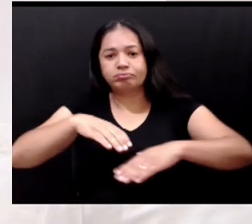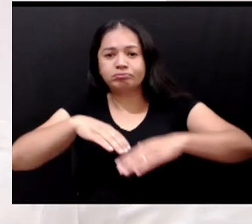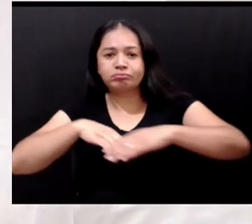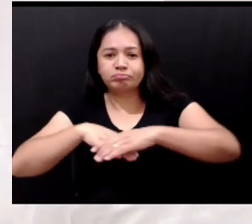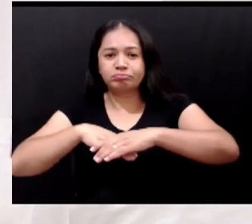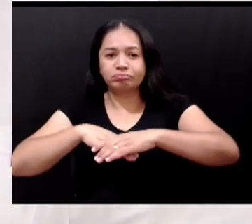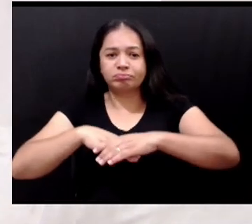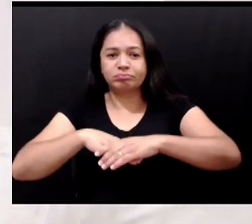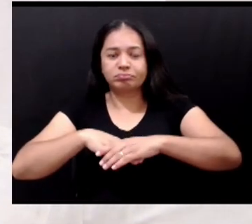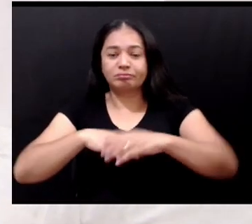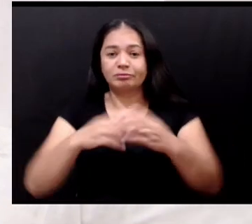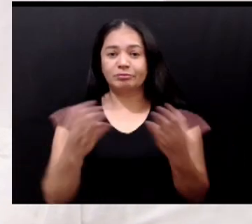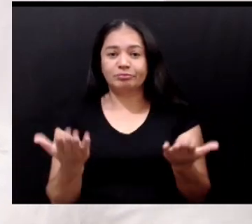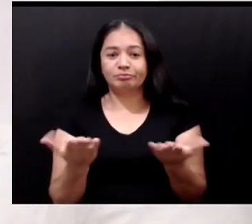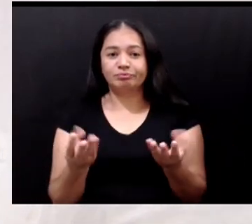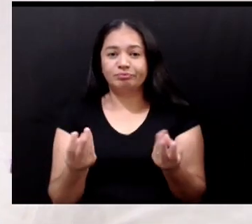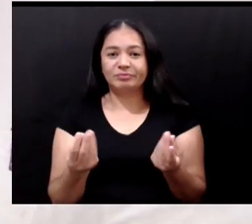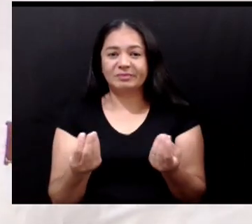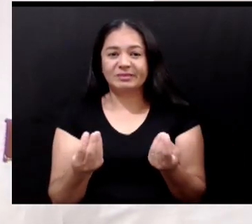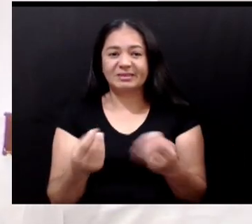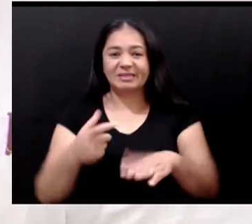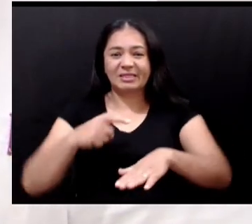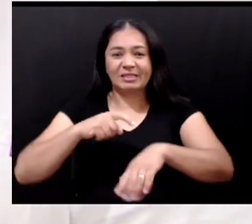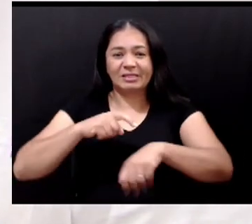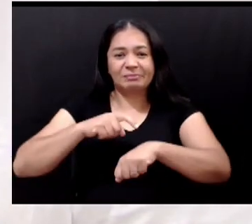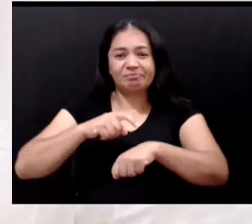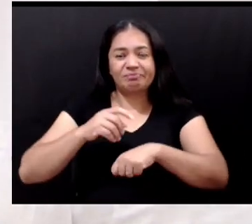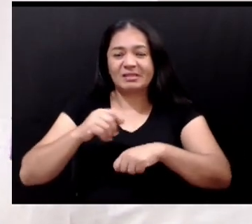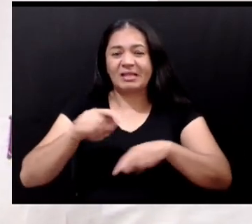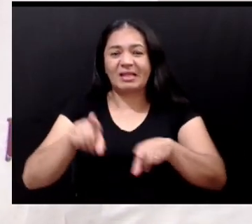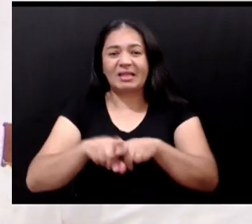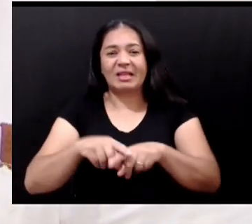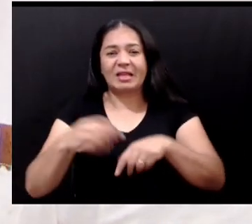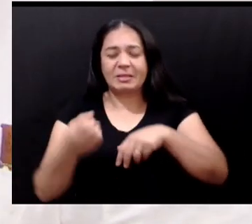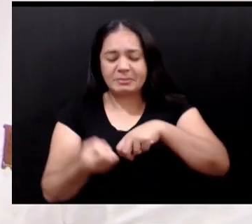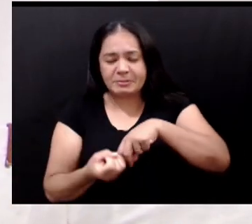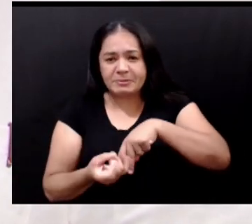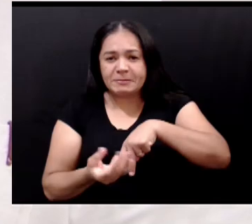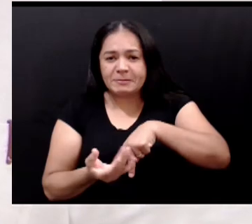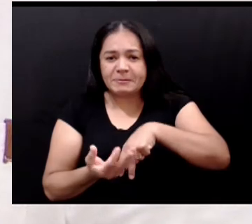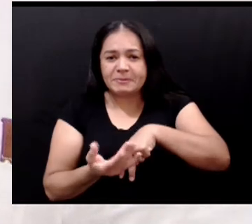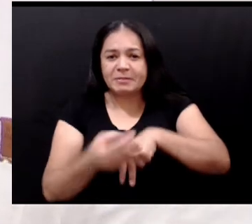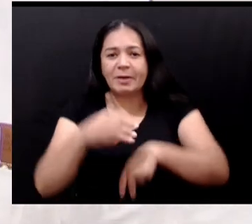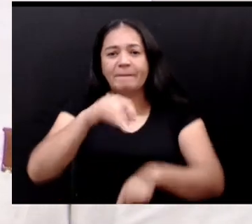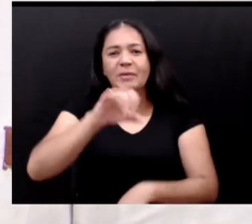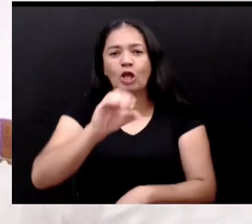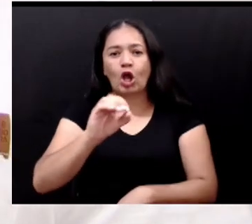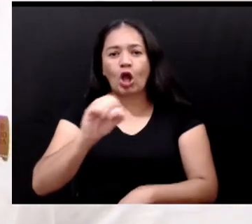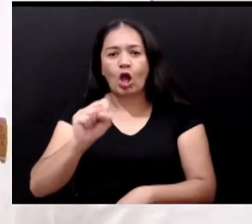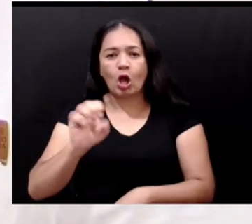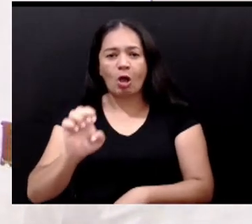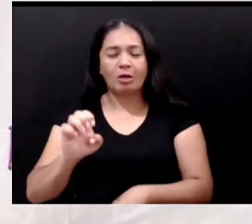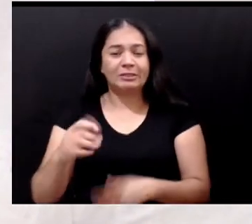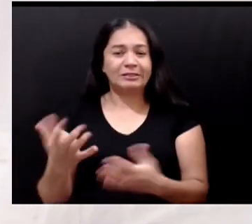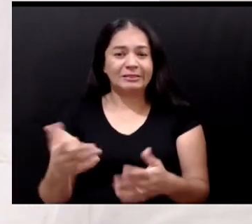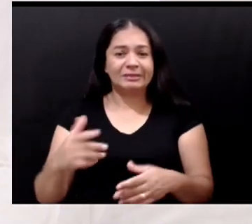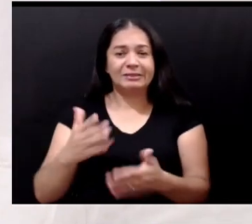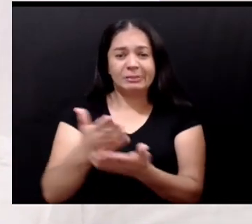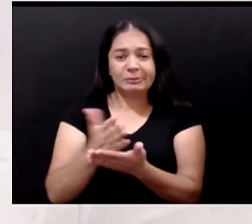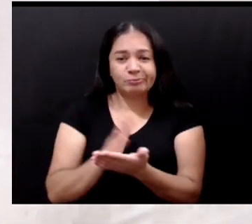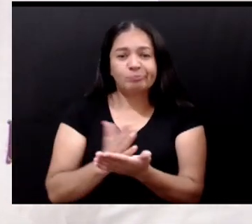que quando tem a micose, tem a onicofose, aquilo dói, incomoda. E isso, para a gente solucionar,